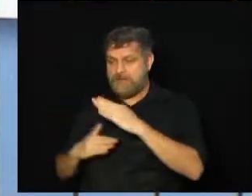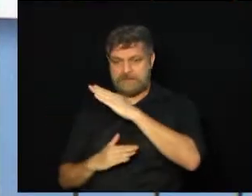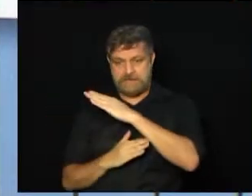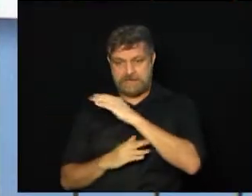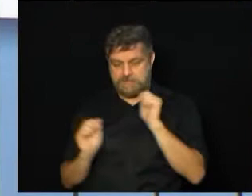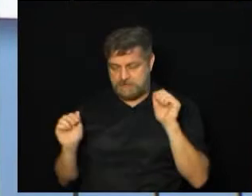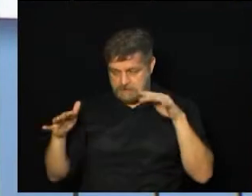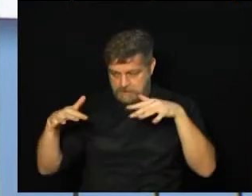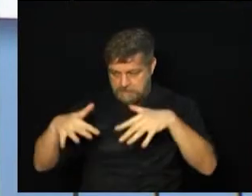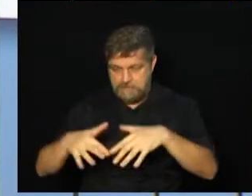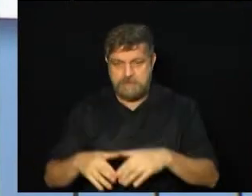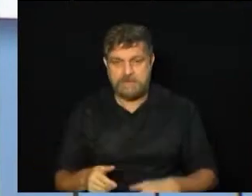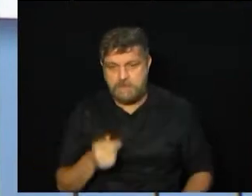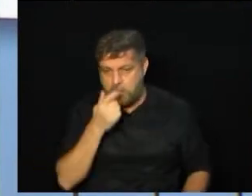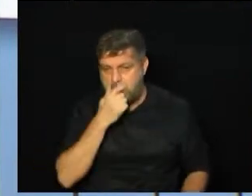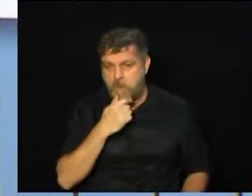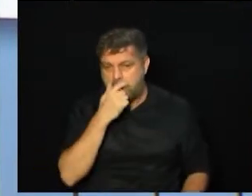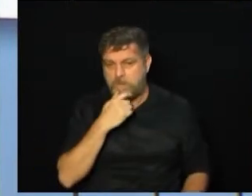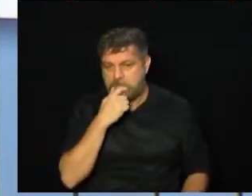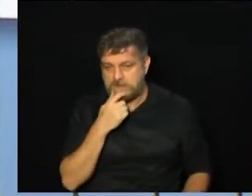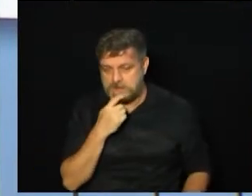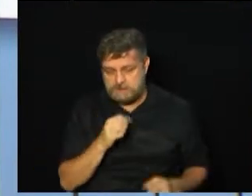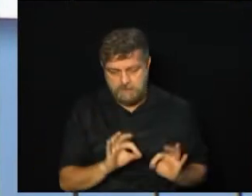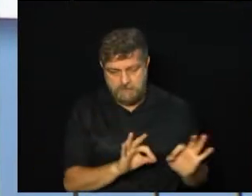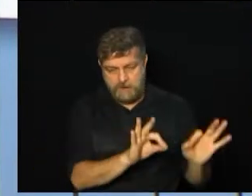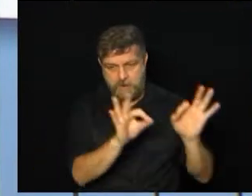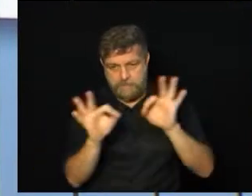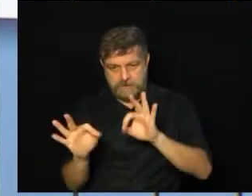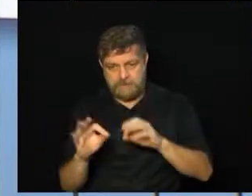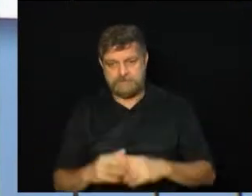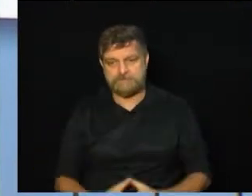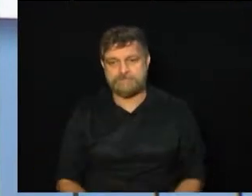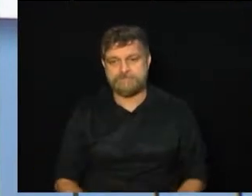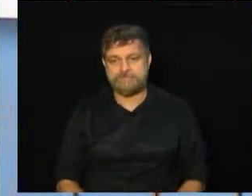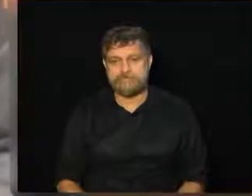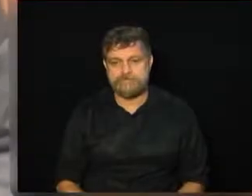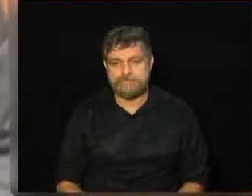Legislativo e o repórter Michel Morim acompanhou tudo.